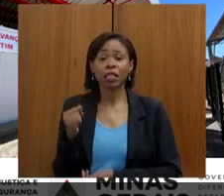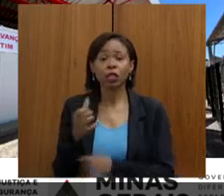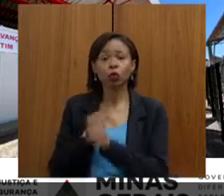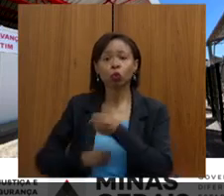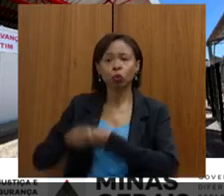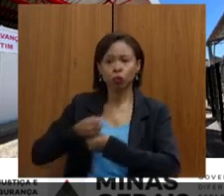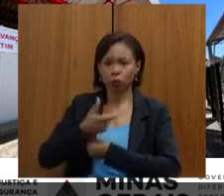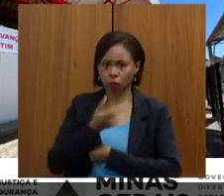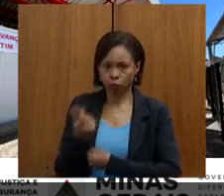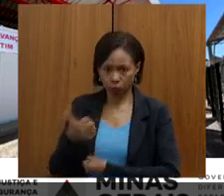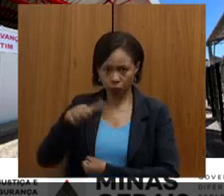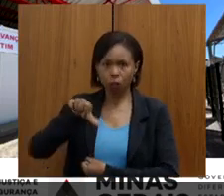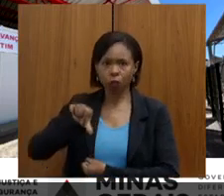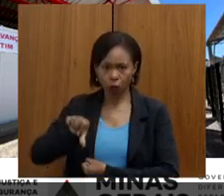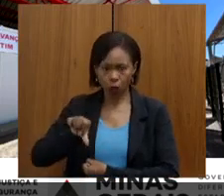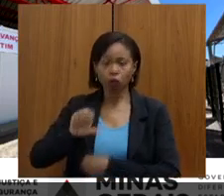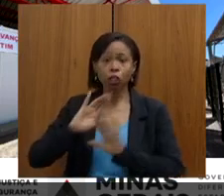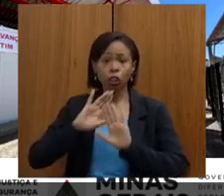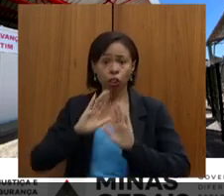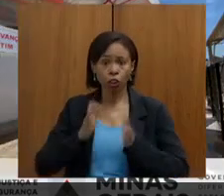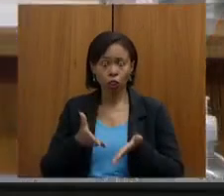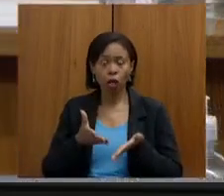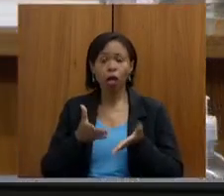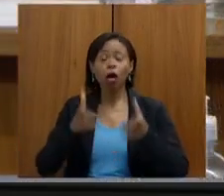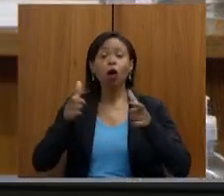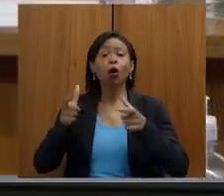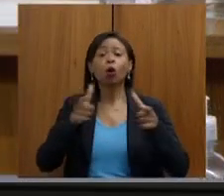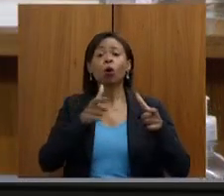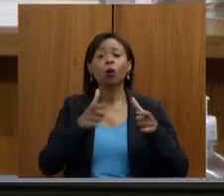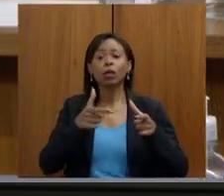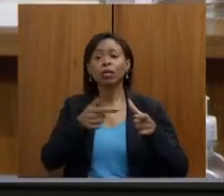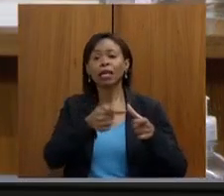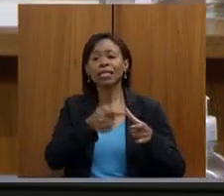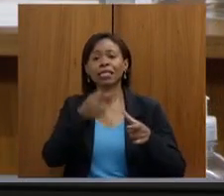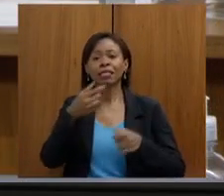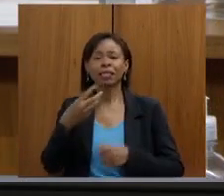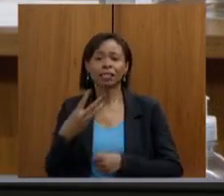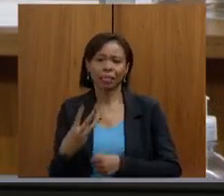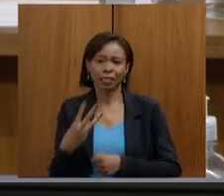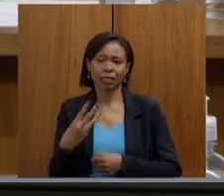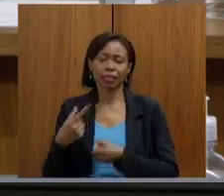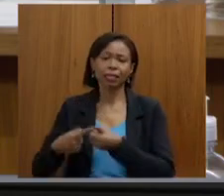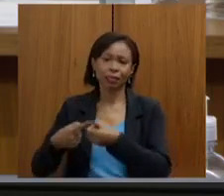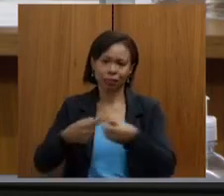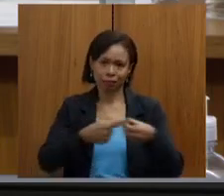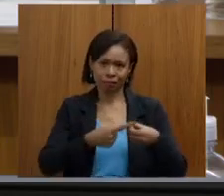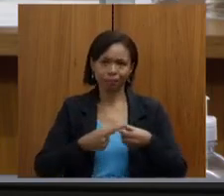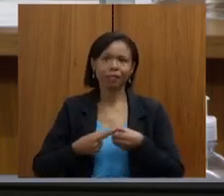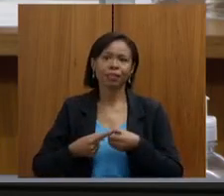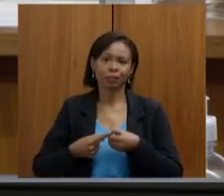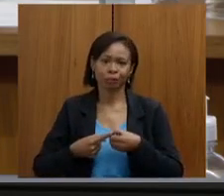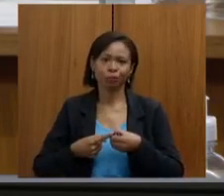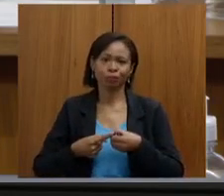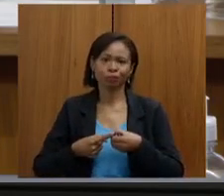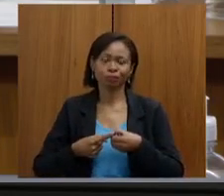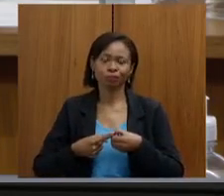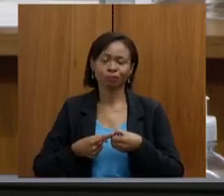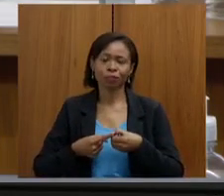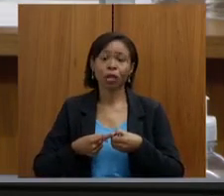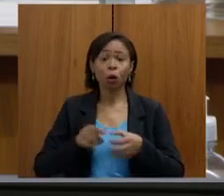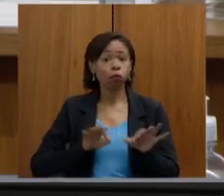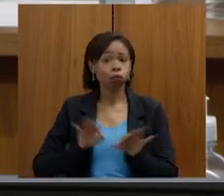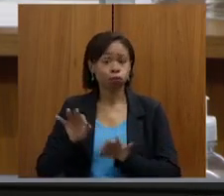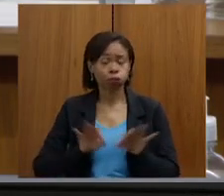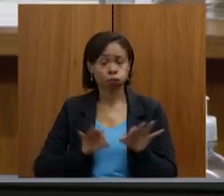2019 estava presente em 73 municípios o nosso